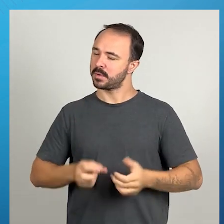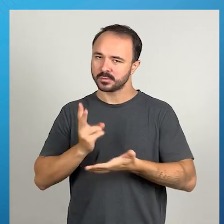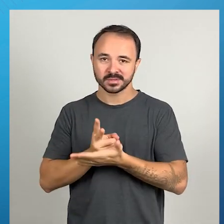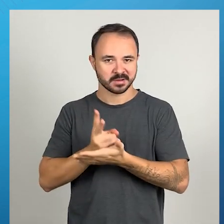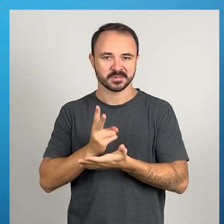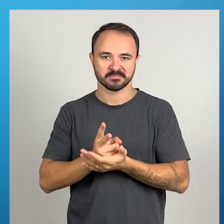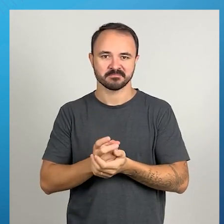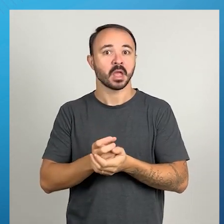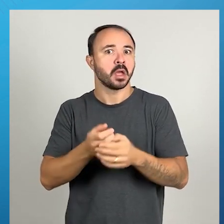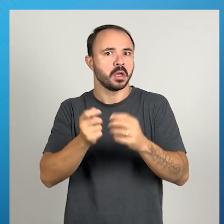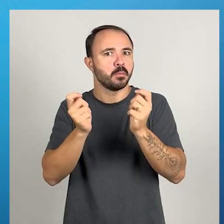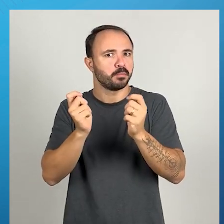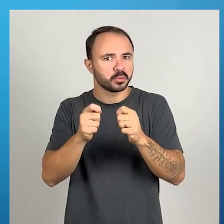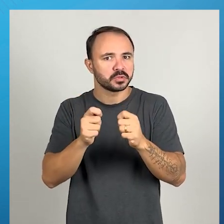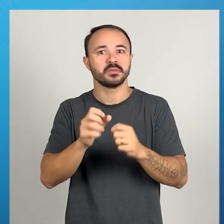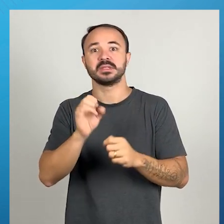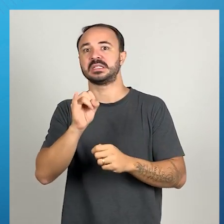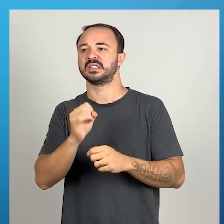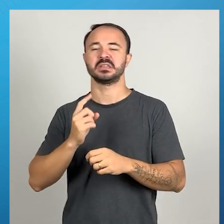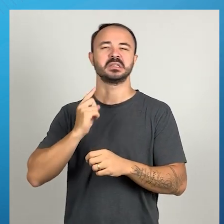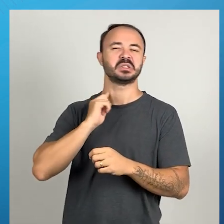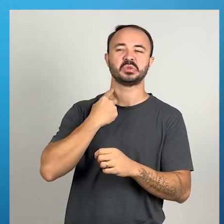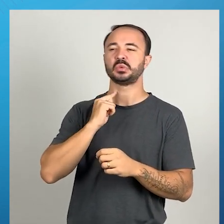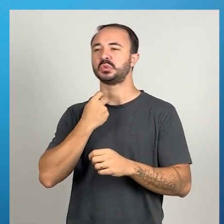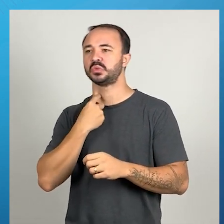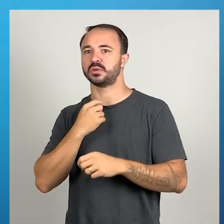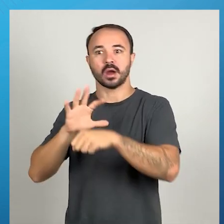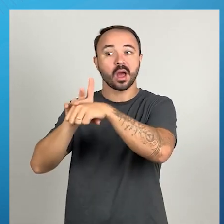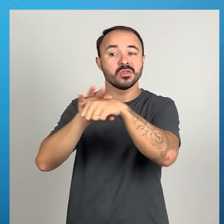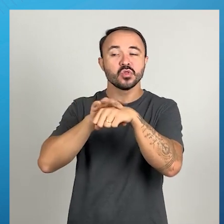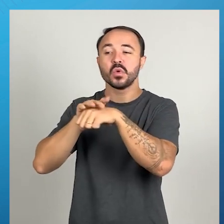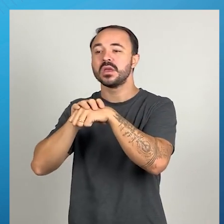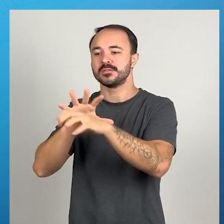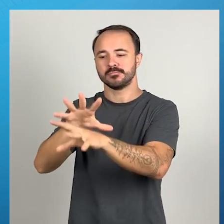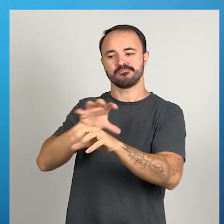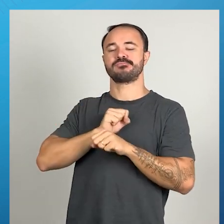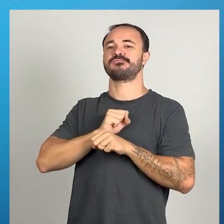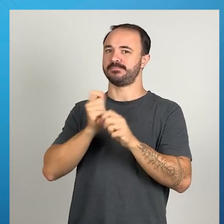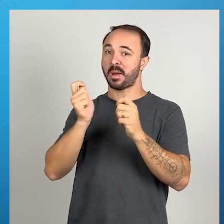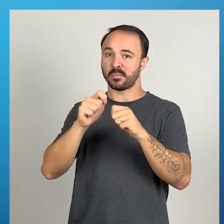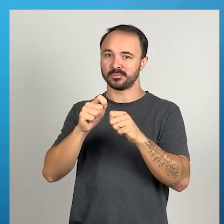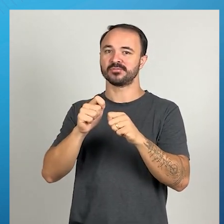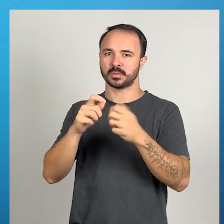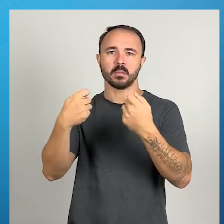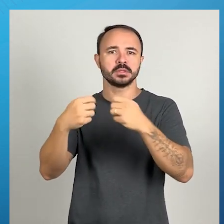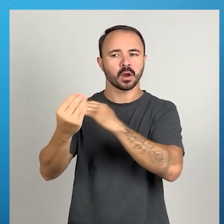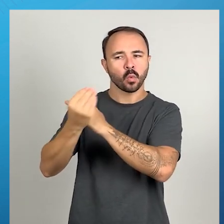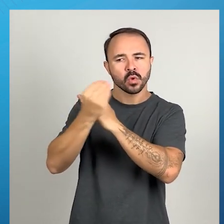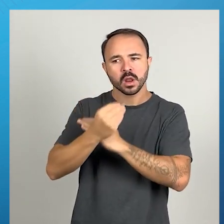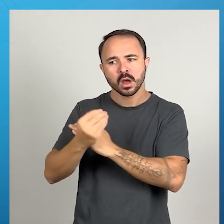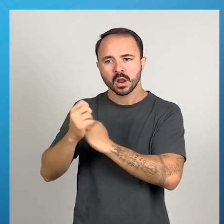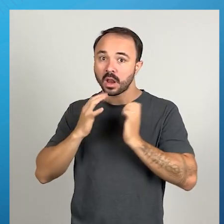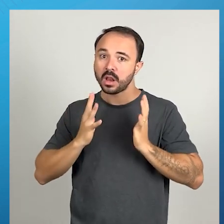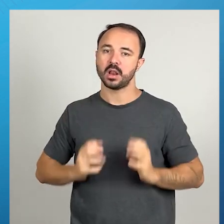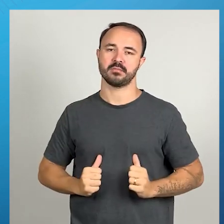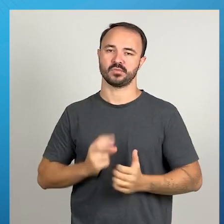e infecções. Além disso, a limpeza do nariz e orelhas e outras partes do corpo, né? O bebê, quando ele está amamentando,